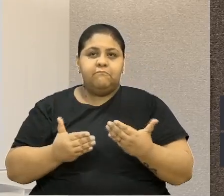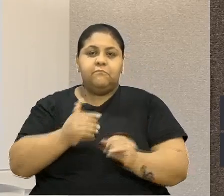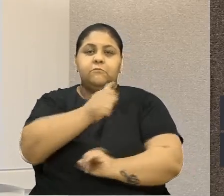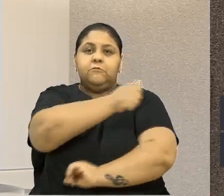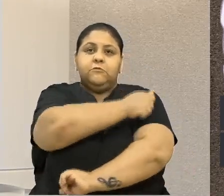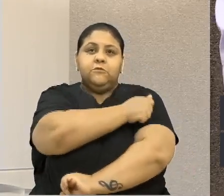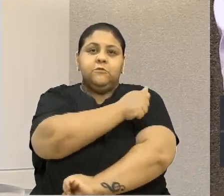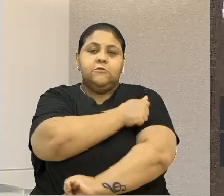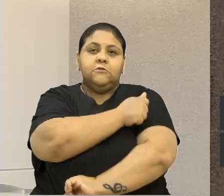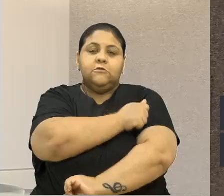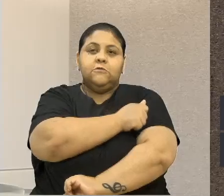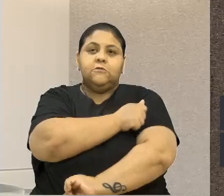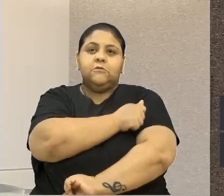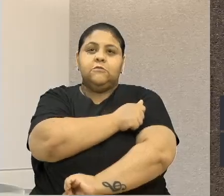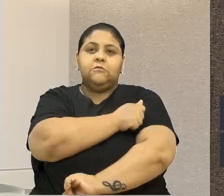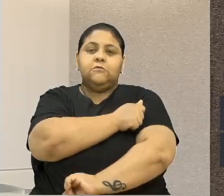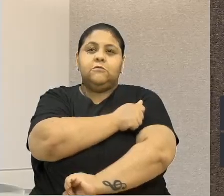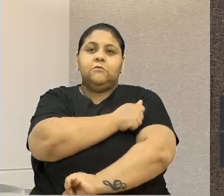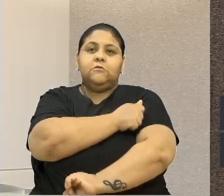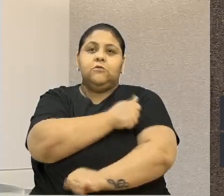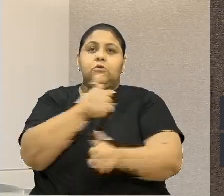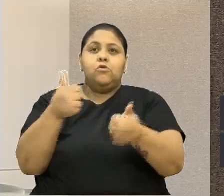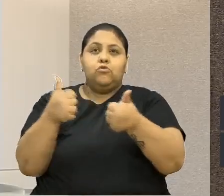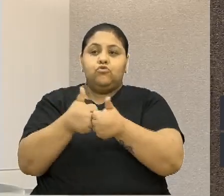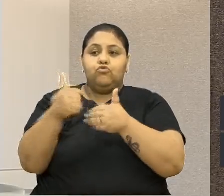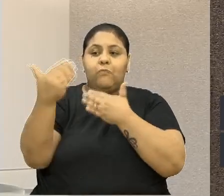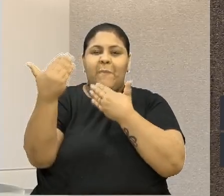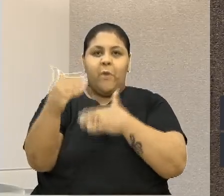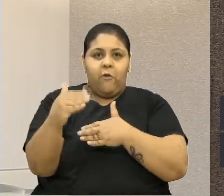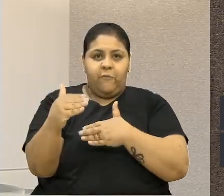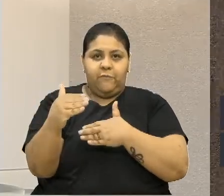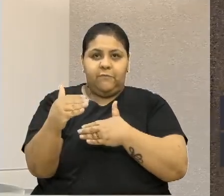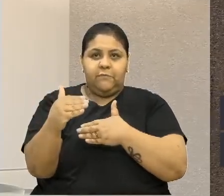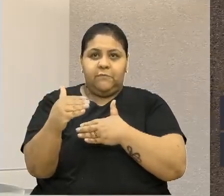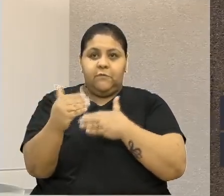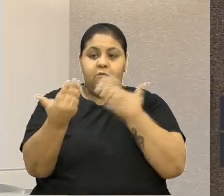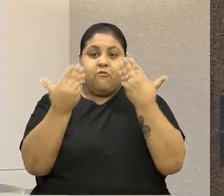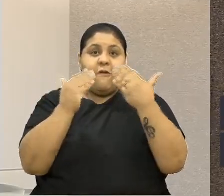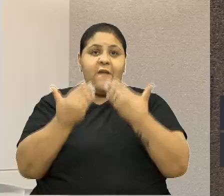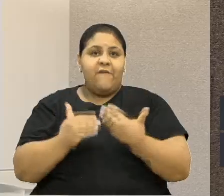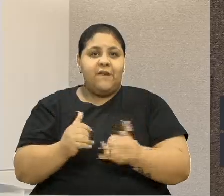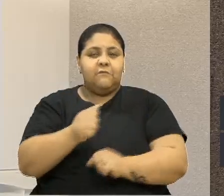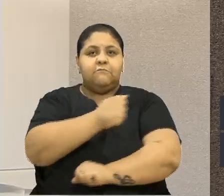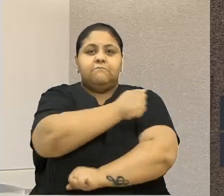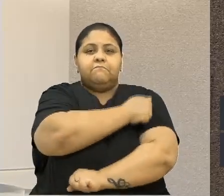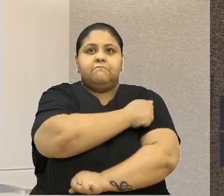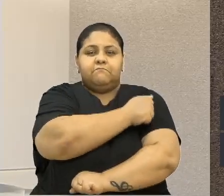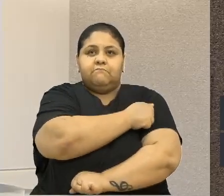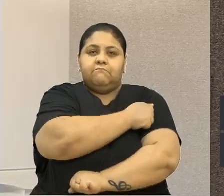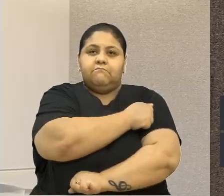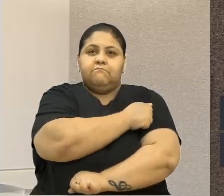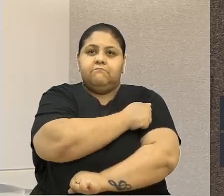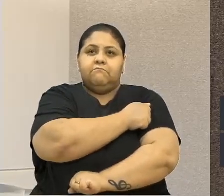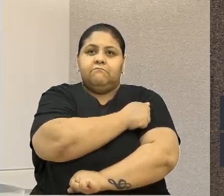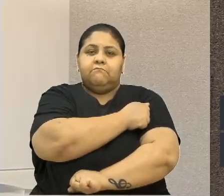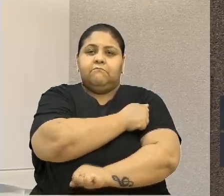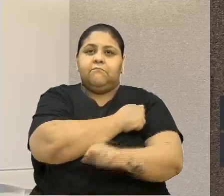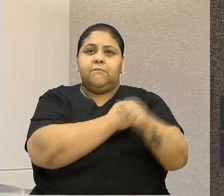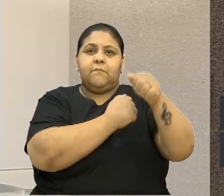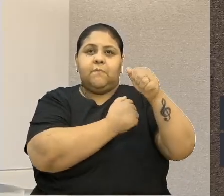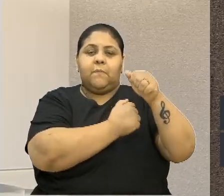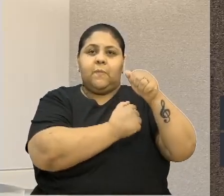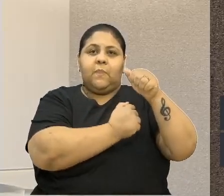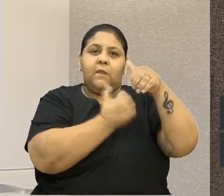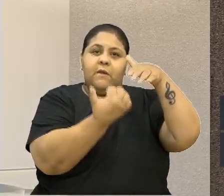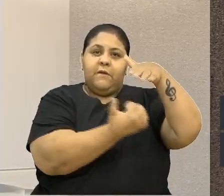alunos periodicamente através de uma prova, e avaliando esses alunos, essa empresa